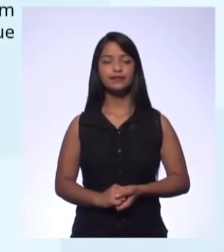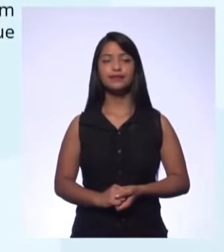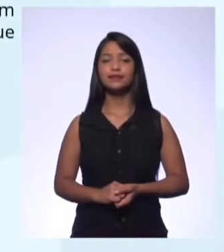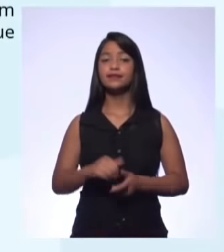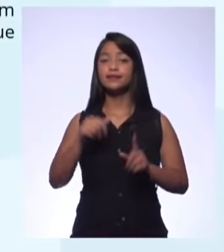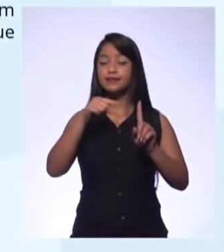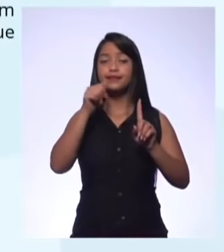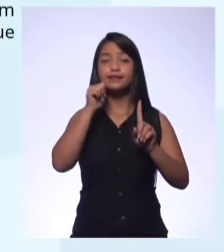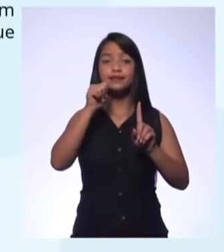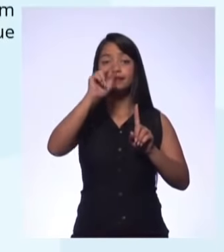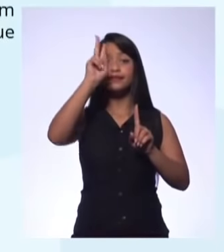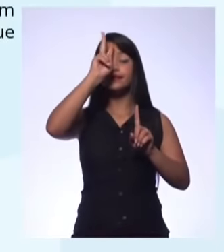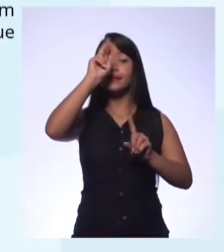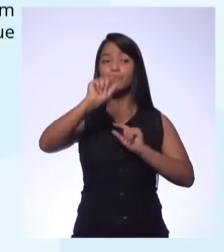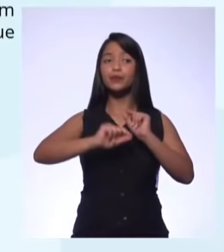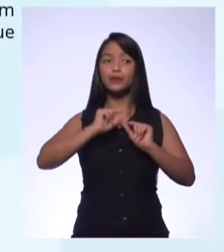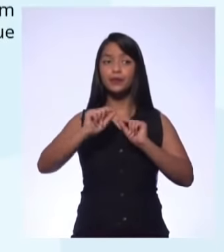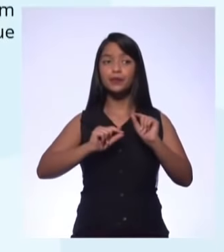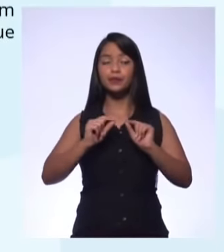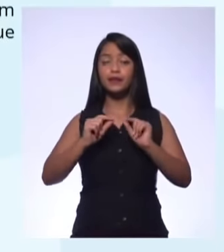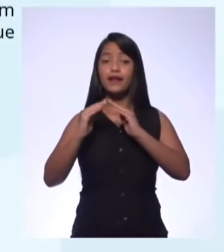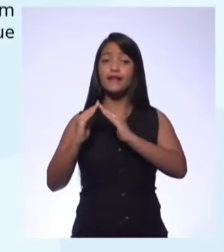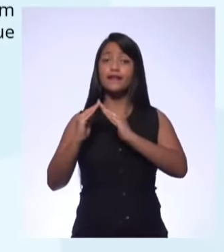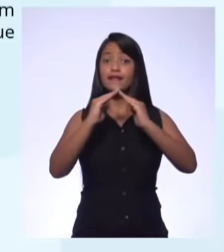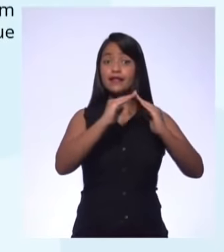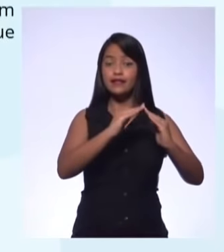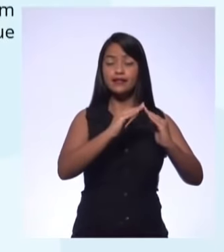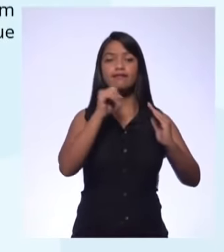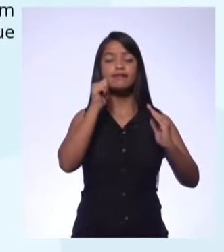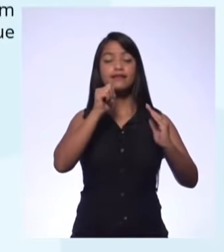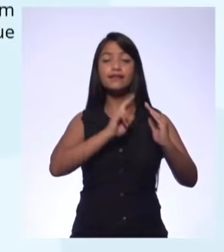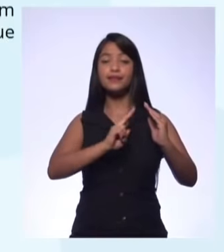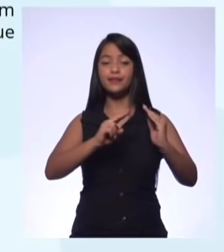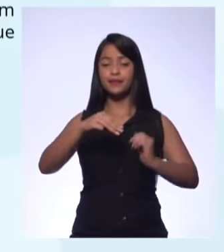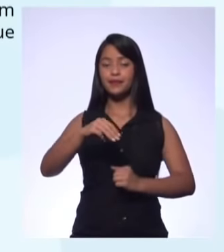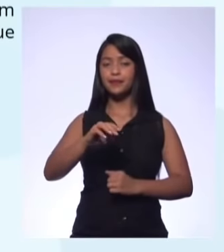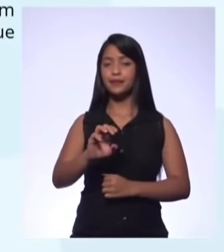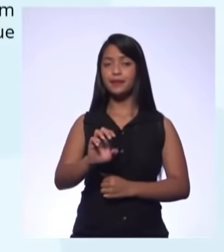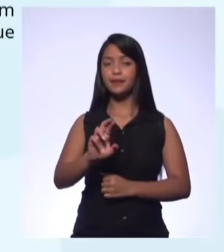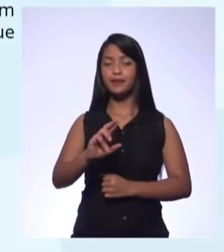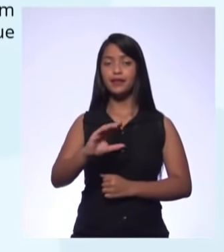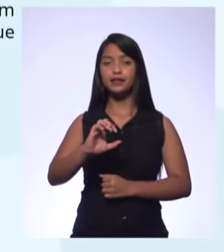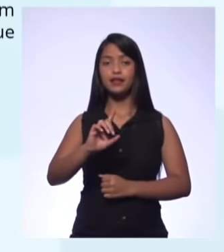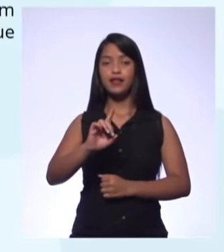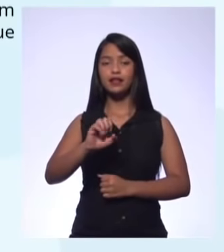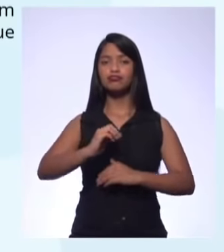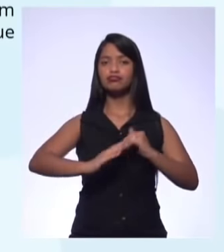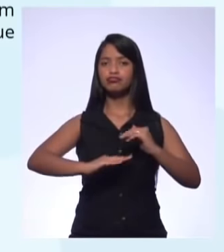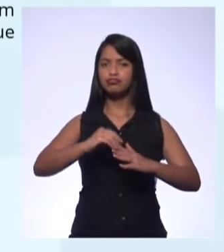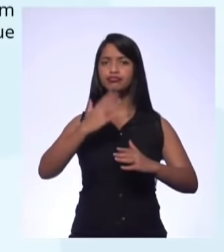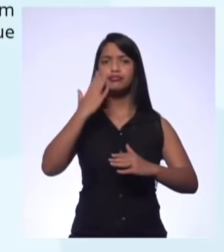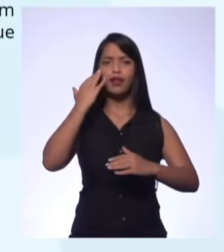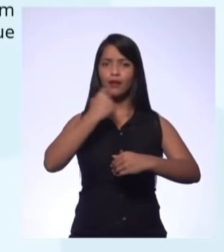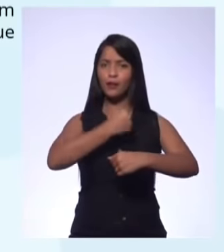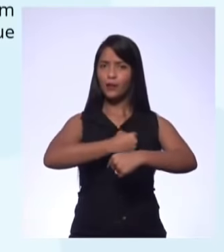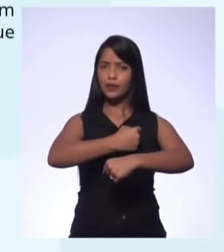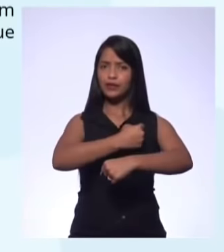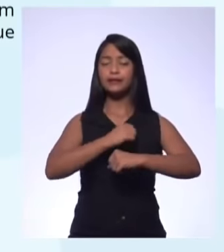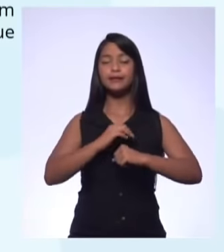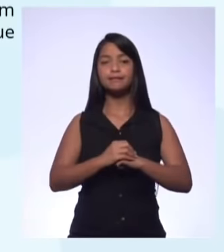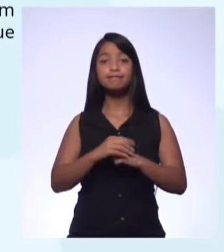Maria lembrou-se então de que na casa vizinha morava Dona Mercedes, cozinheira de mão cheia, e sem pensar duas vezes correu até